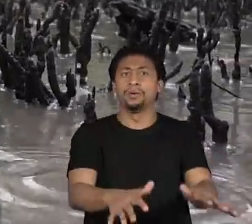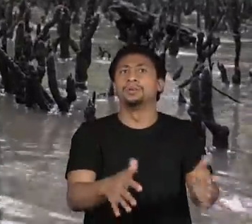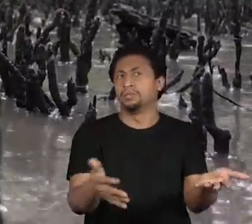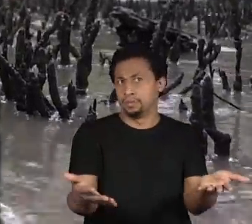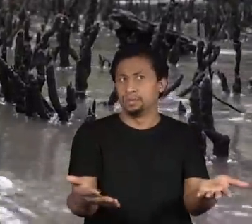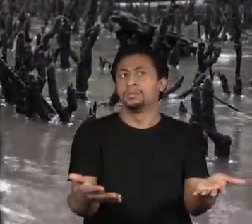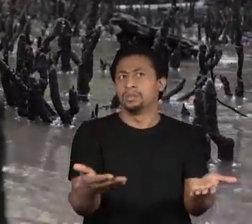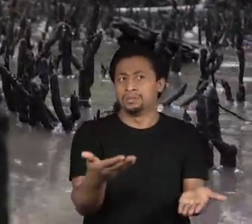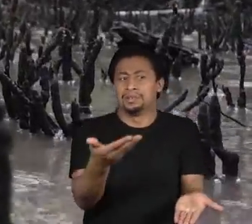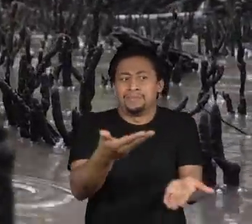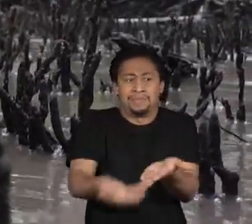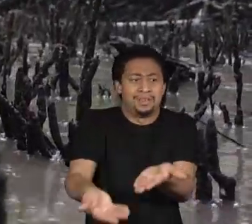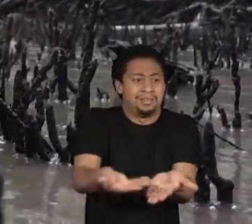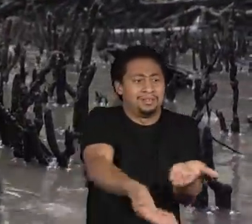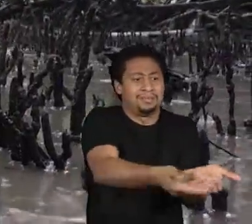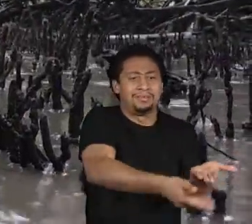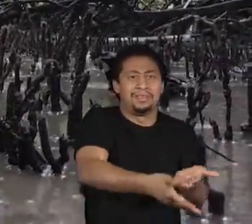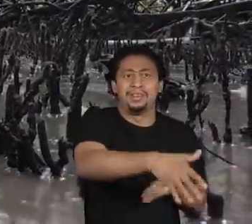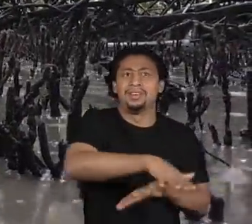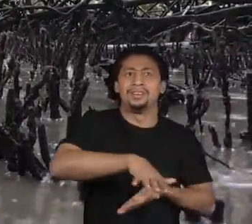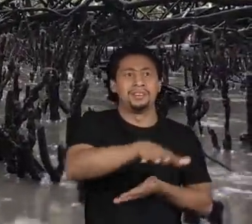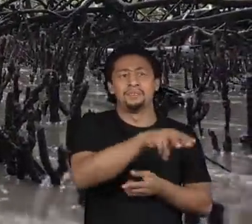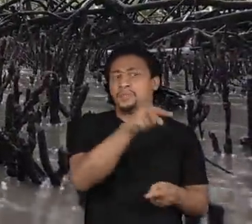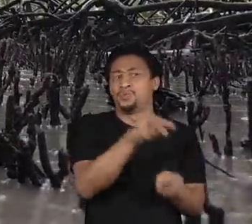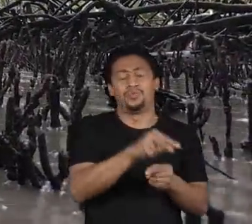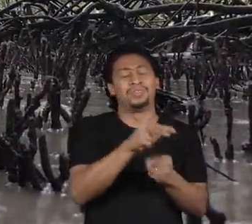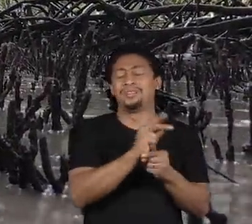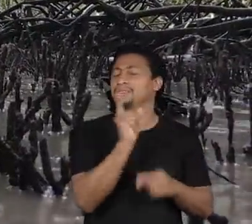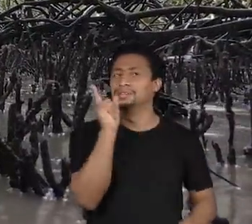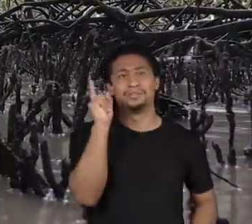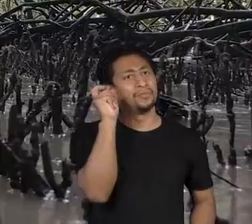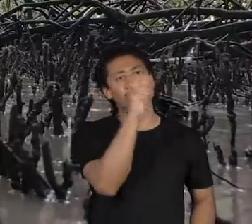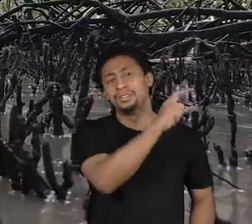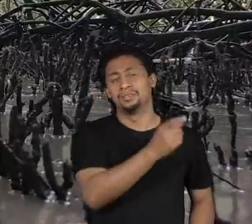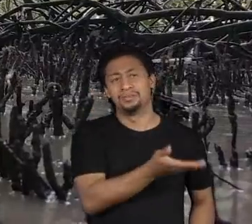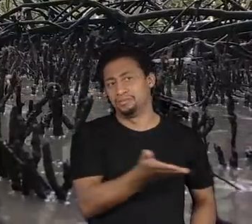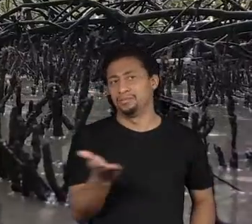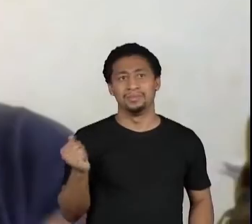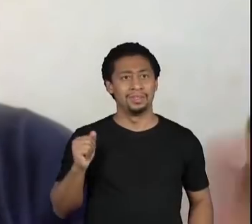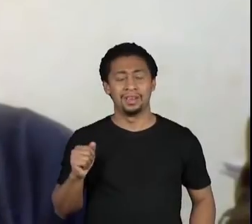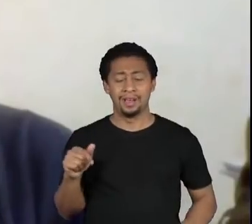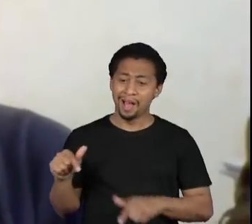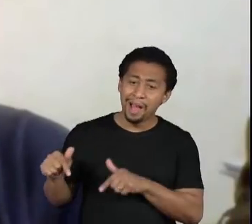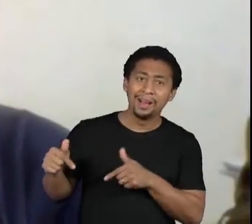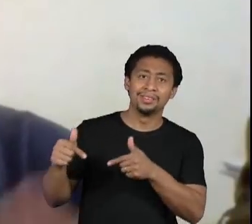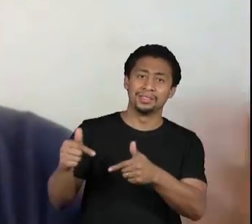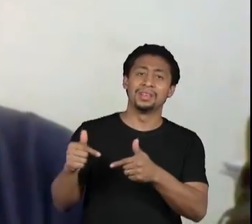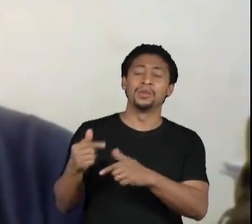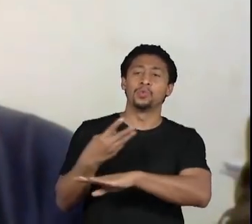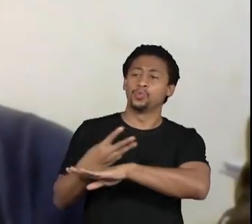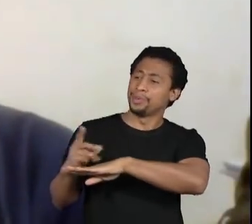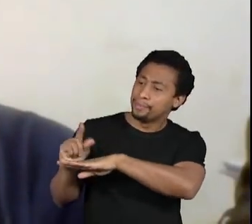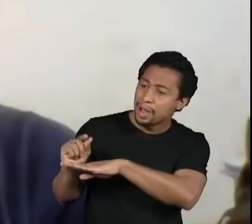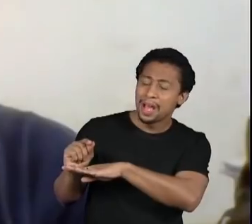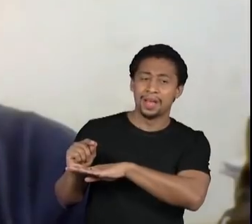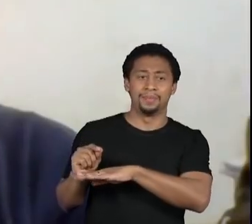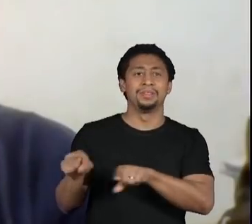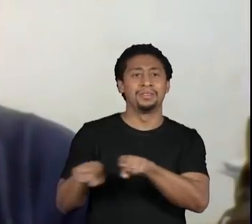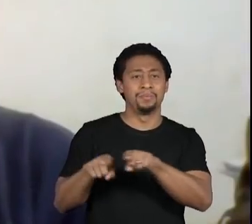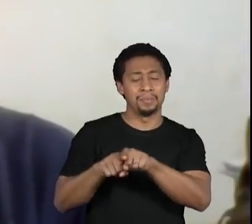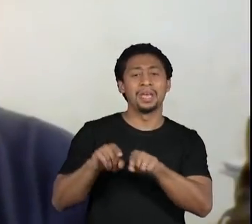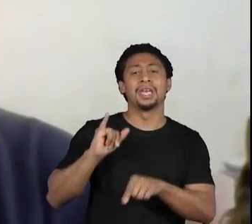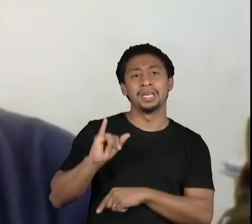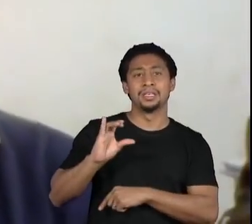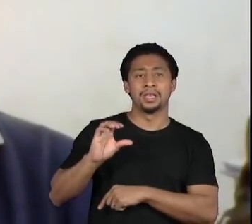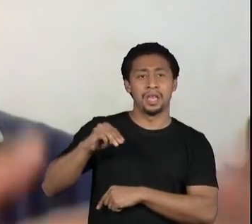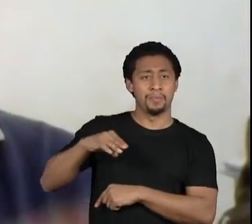perdendo também a probabilidade de conservar através das unidades de conservação. O Brasil, recentemente, perdeu todos os seus investimentos